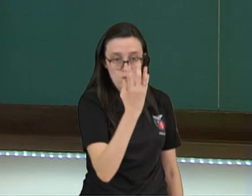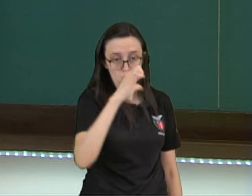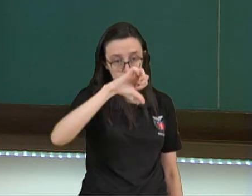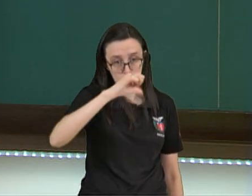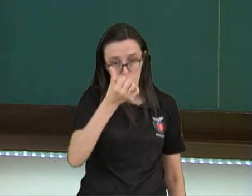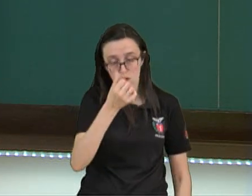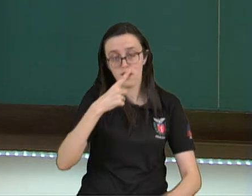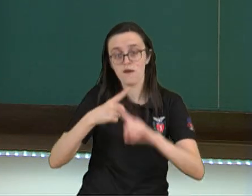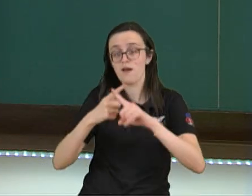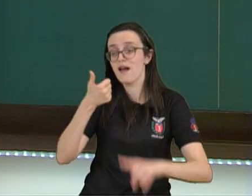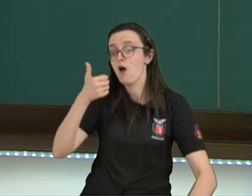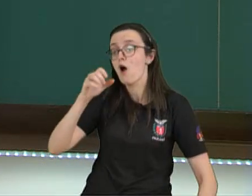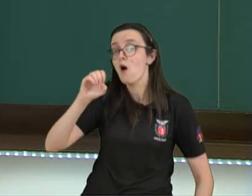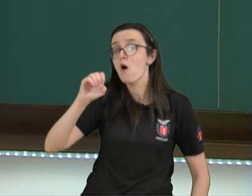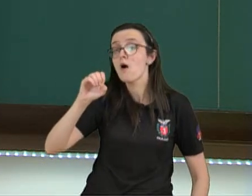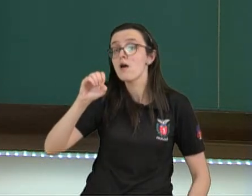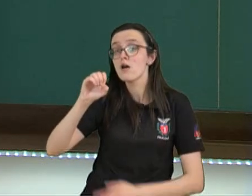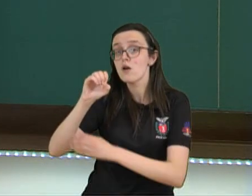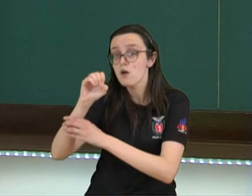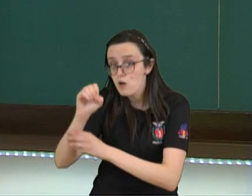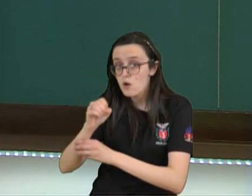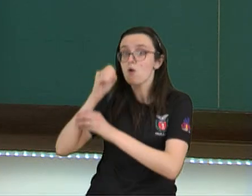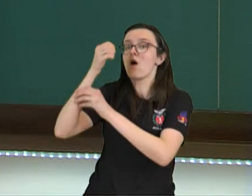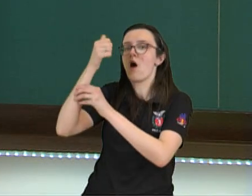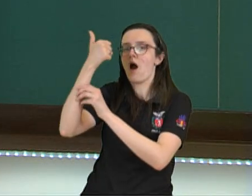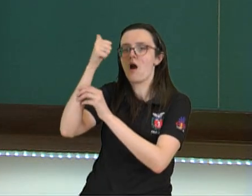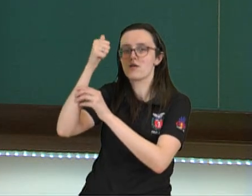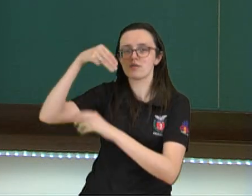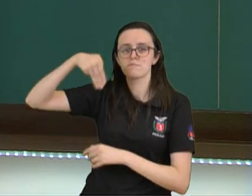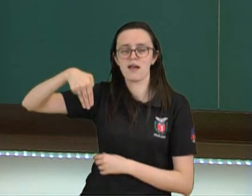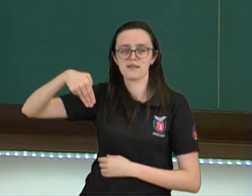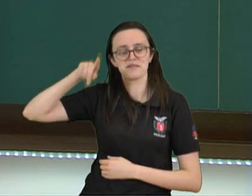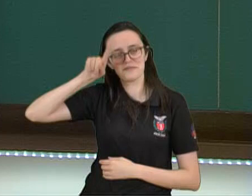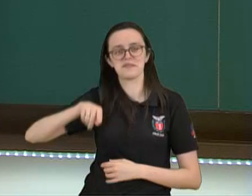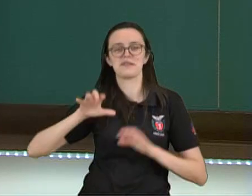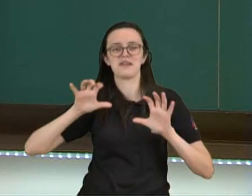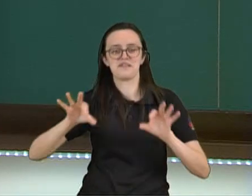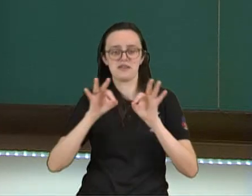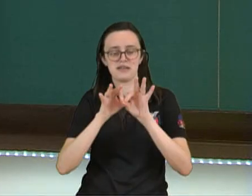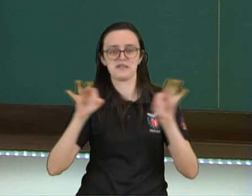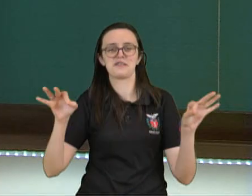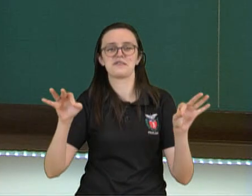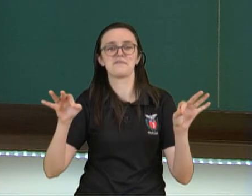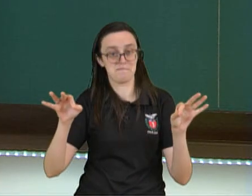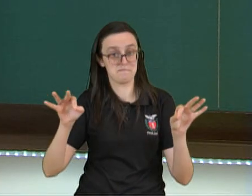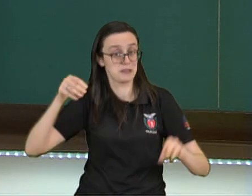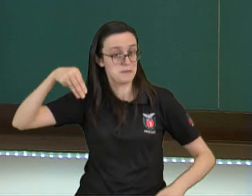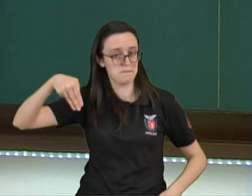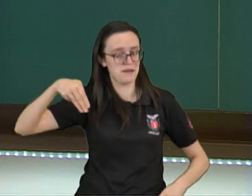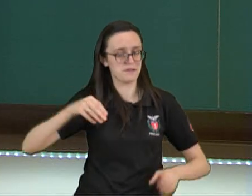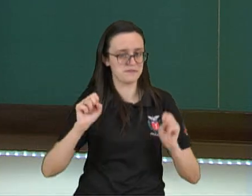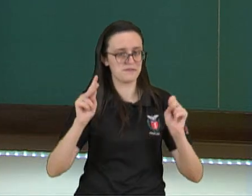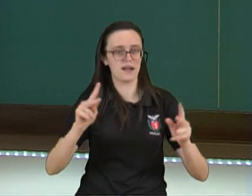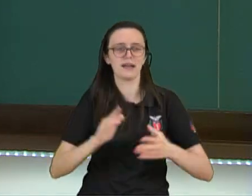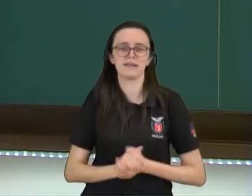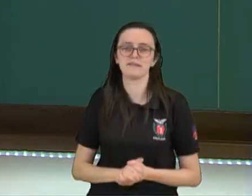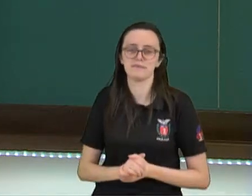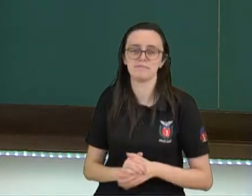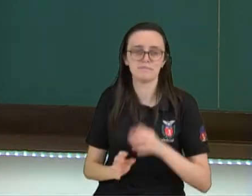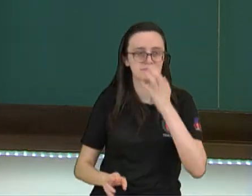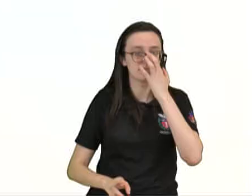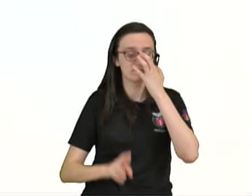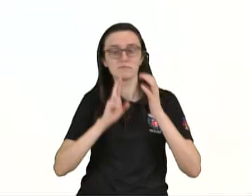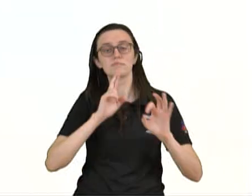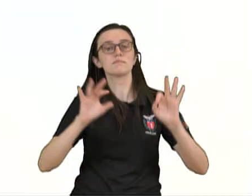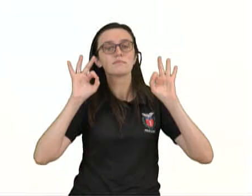1,496 vezes 10 elevado a 11 metros. Essa é a distância em metros, ok? Então lá, a